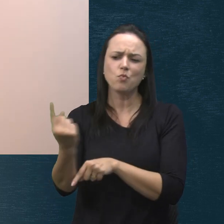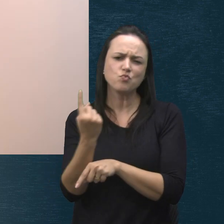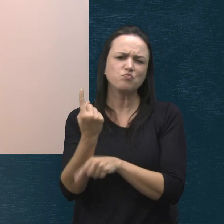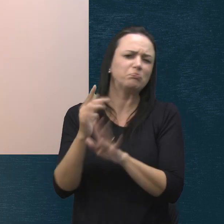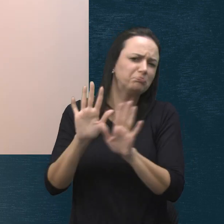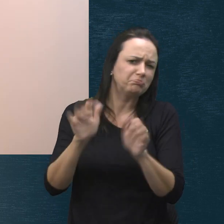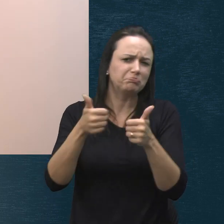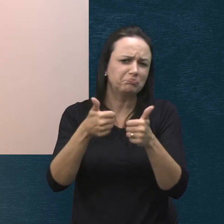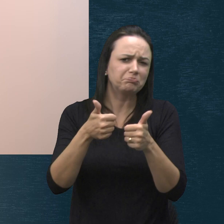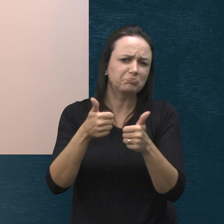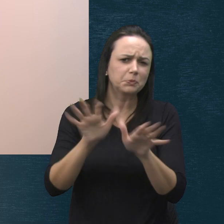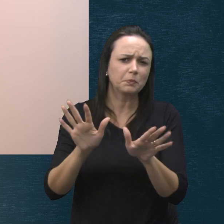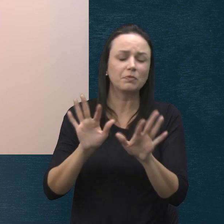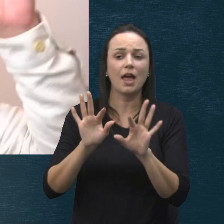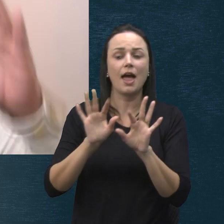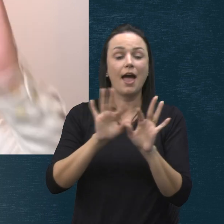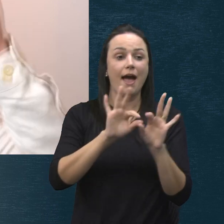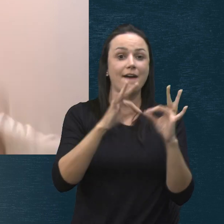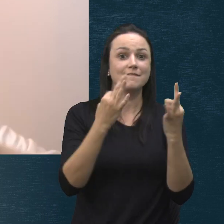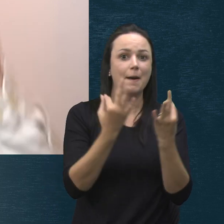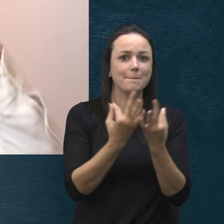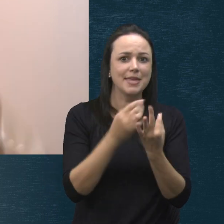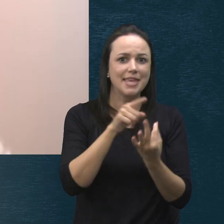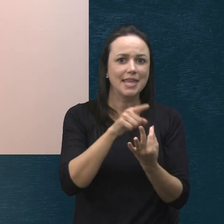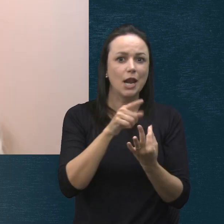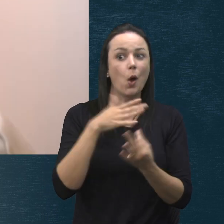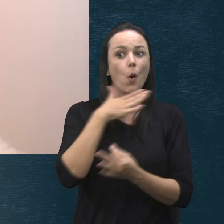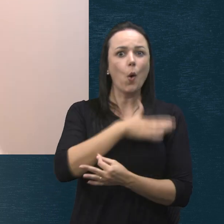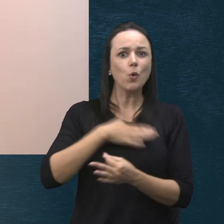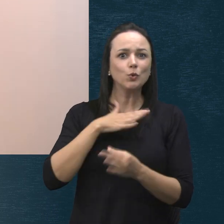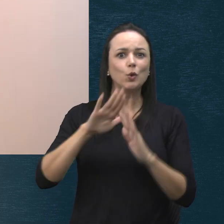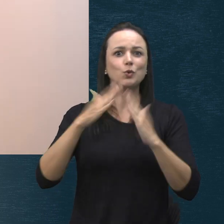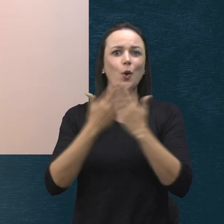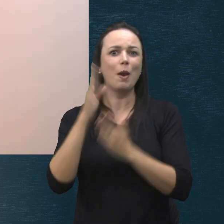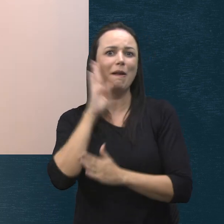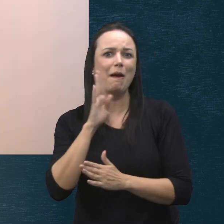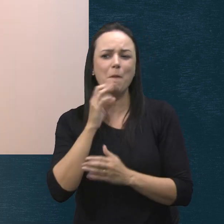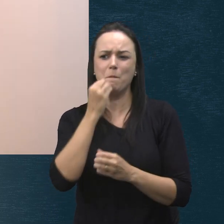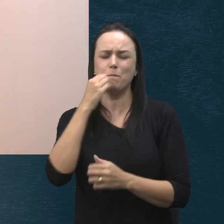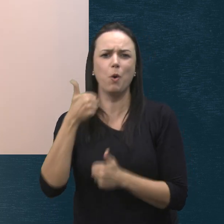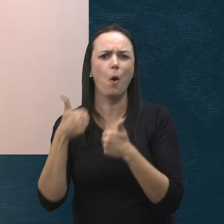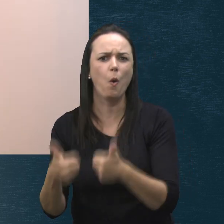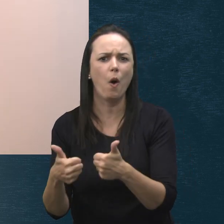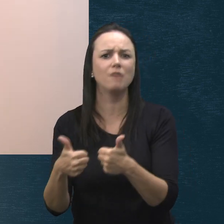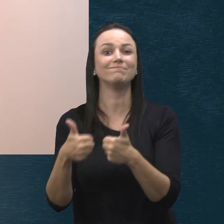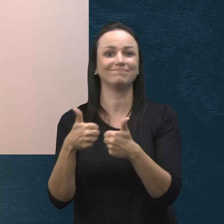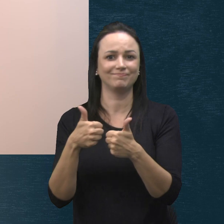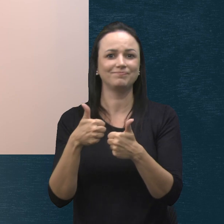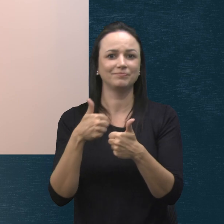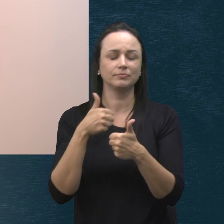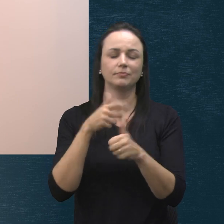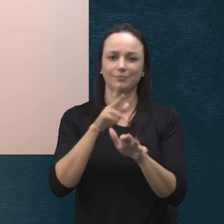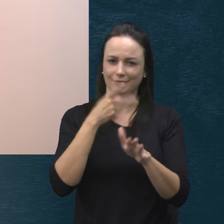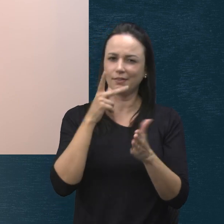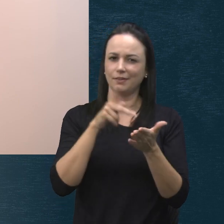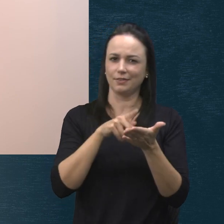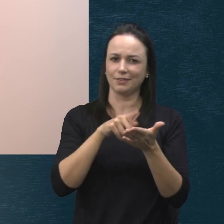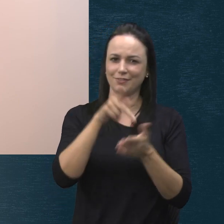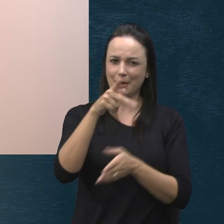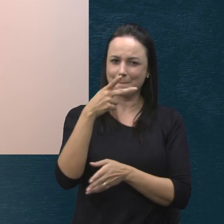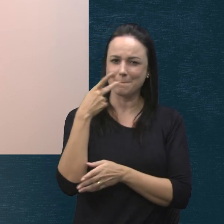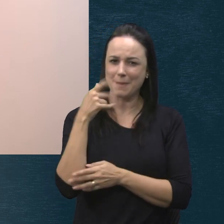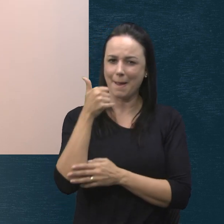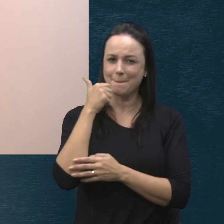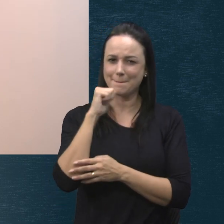que aí, essa família diz assim, gente, essa escola, eu estou super satisfeito que essa escola é muito boa. Vamos ser sinceros. Se você é pai ou você é